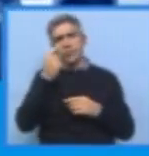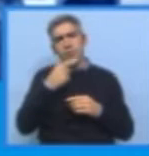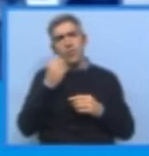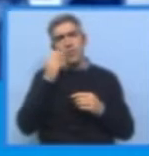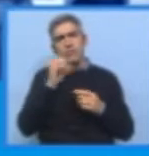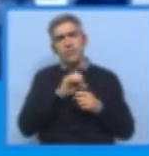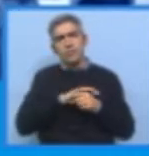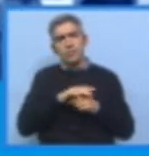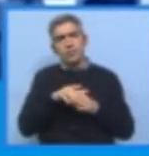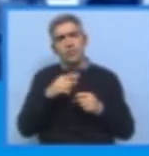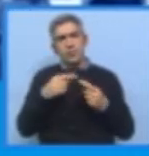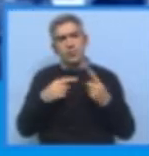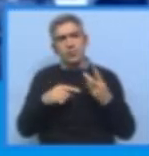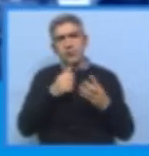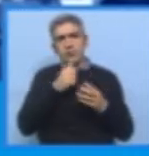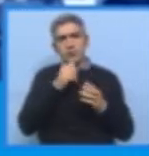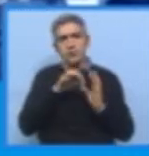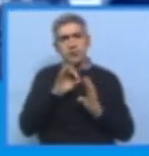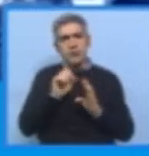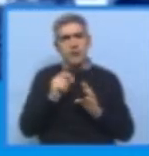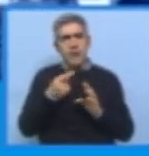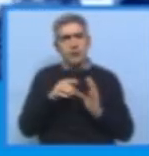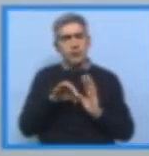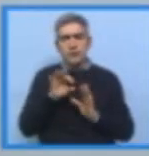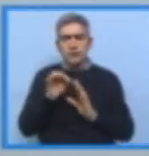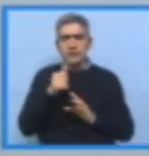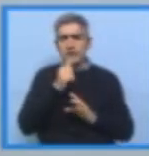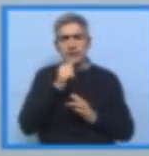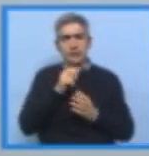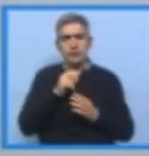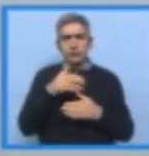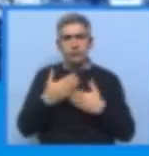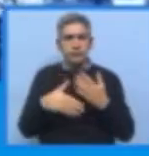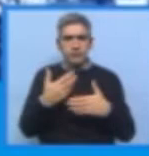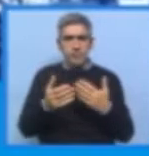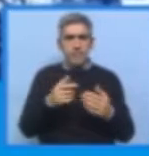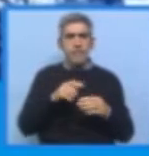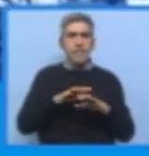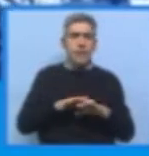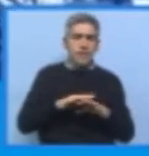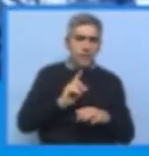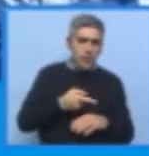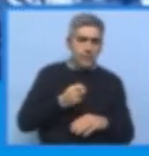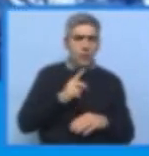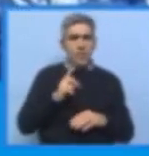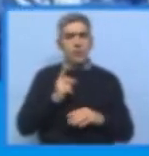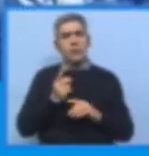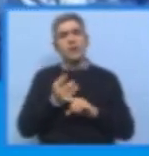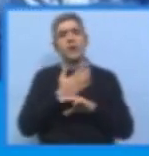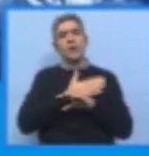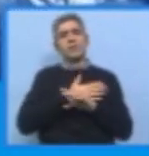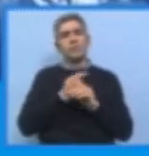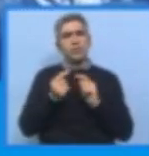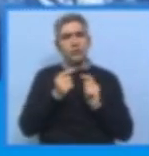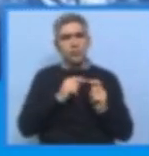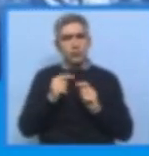clínica e tomar as decisões com muita rapidez. Esse processo, se deve reanimar ou não, deve ser discutido muito antes disso,